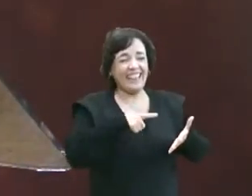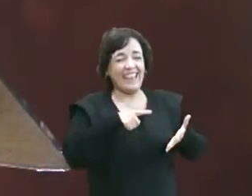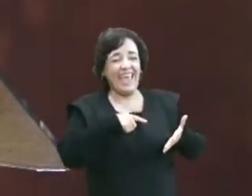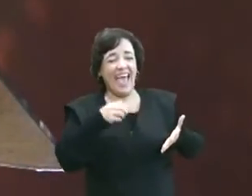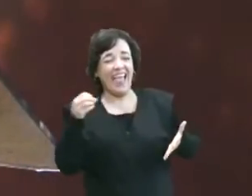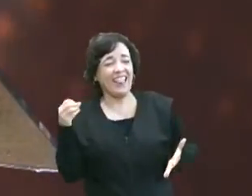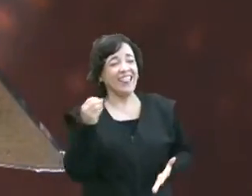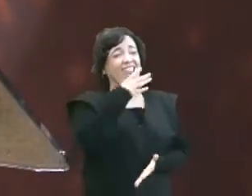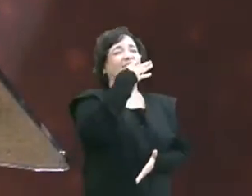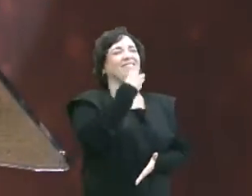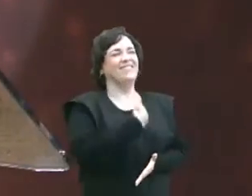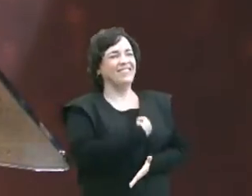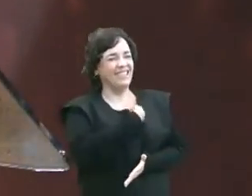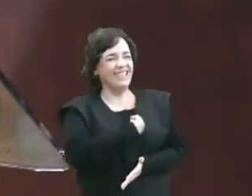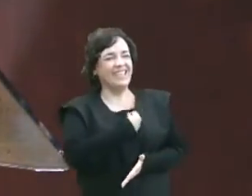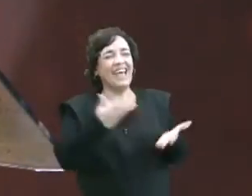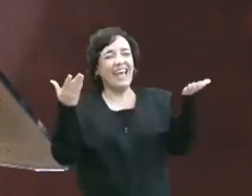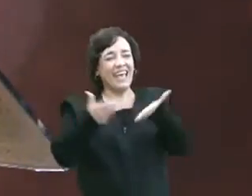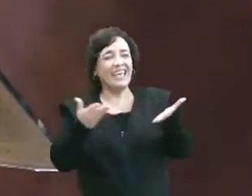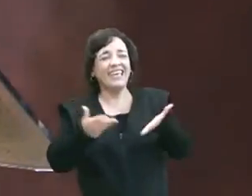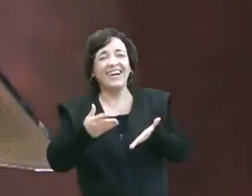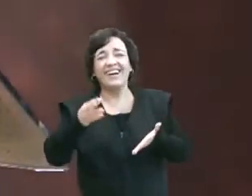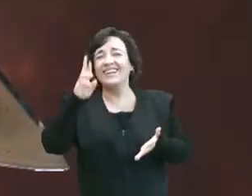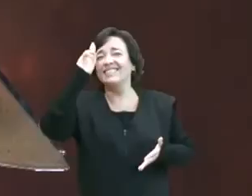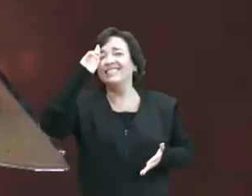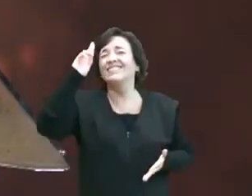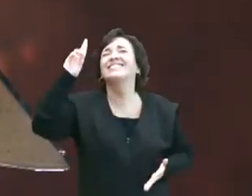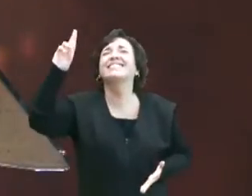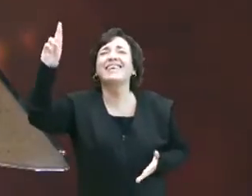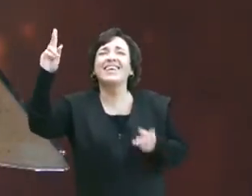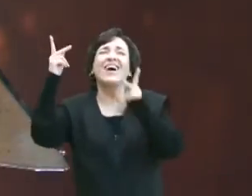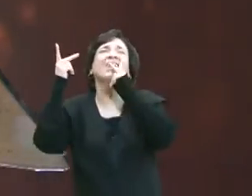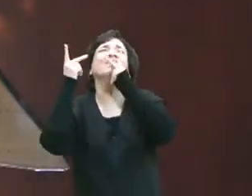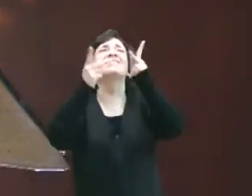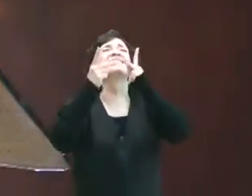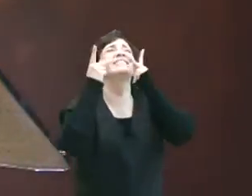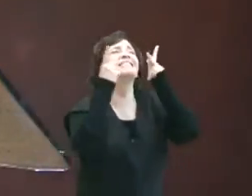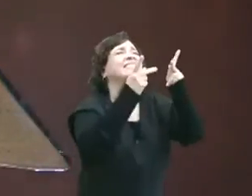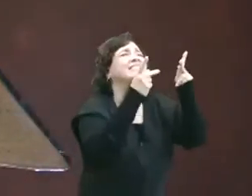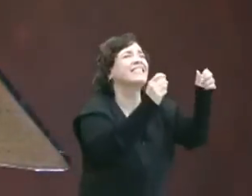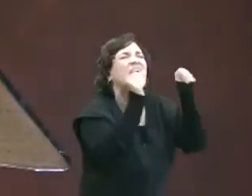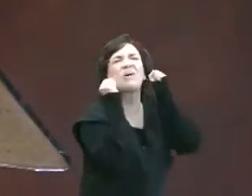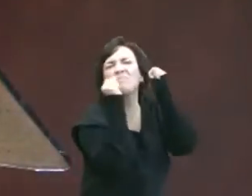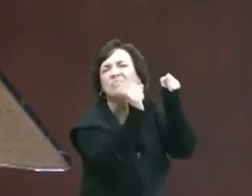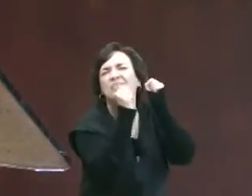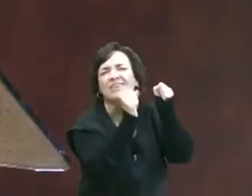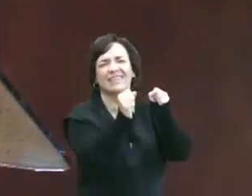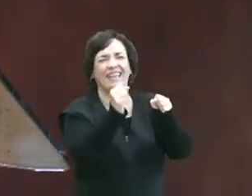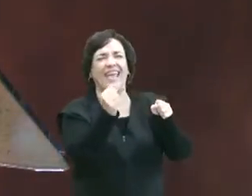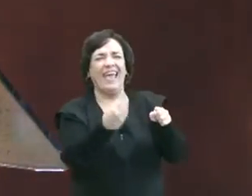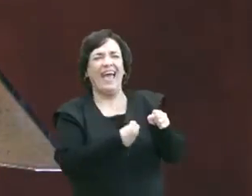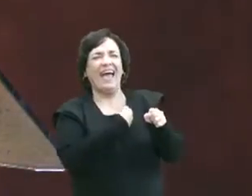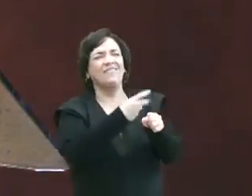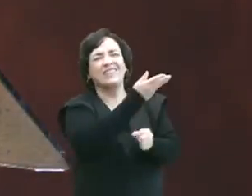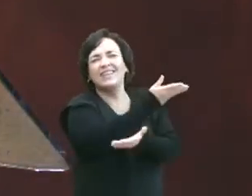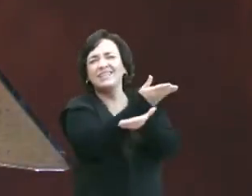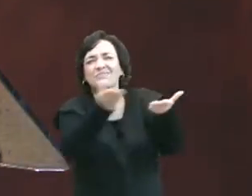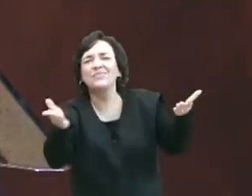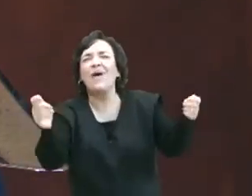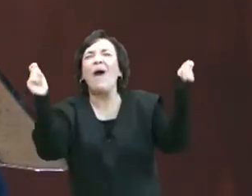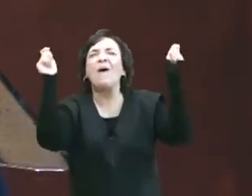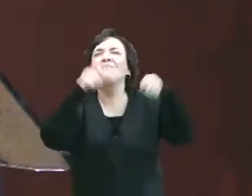nascimento, que hoje neste lugar o Senhor possa visitar com poder a vida dos meus irmãos, e que eles sejam